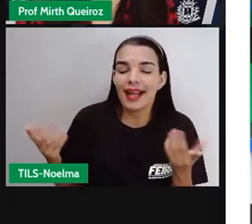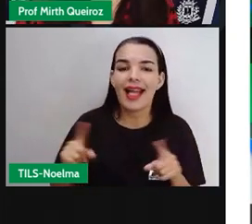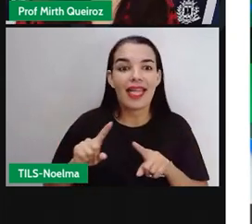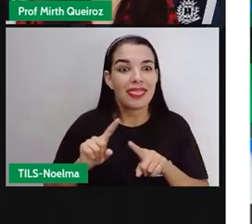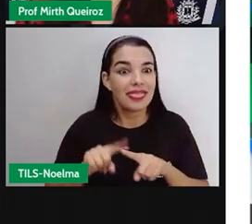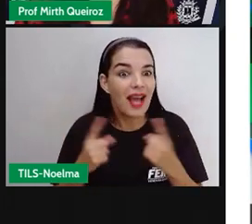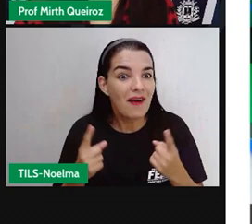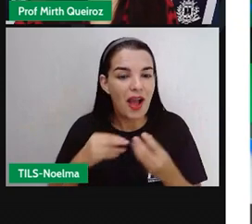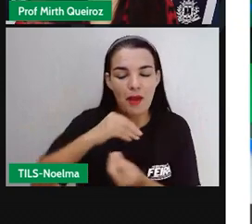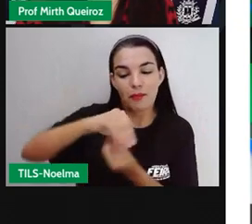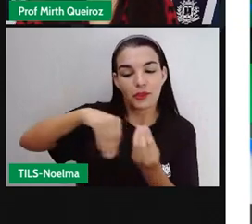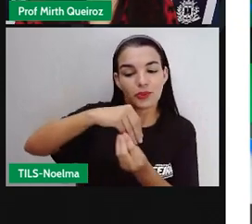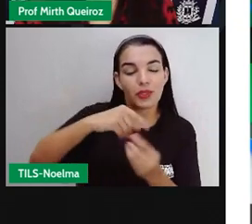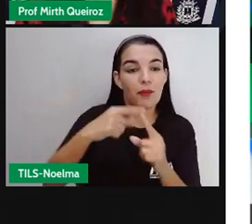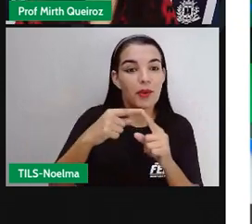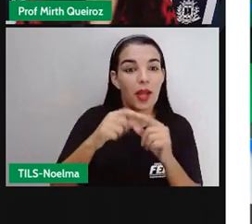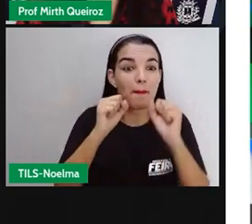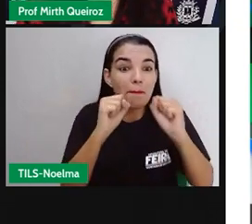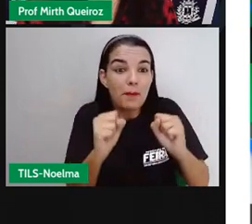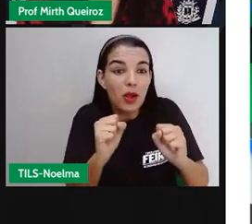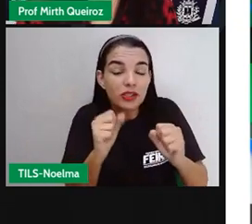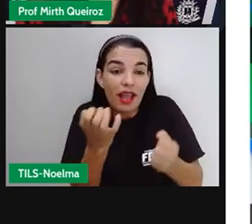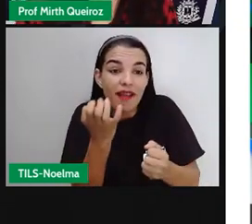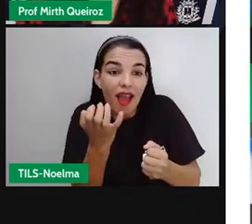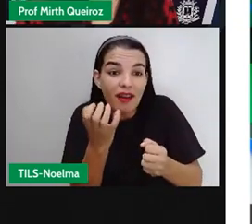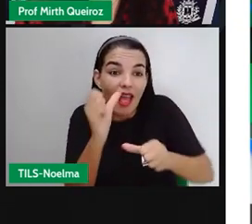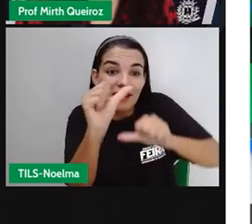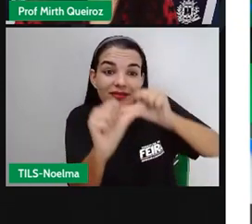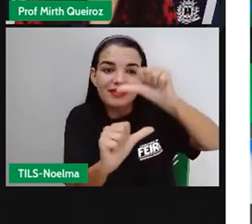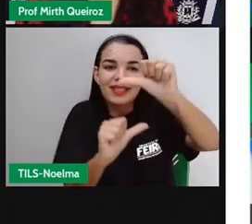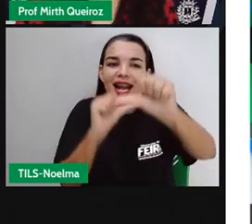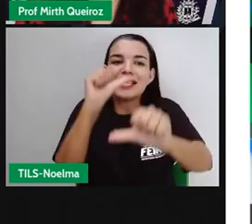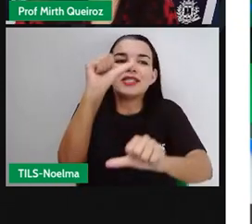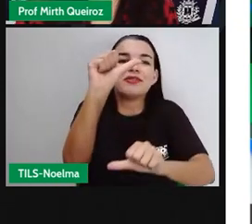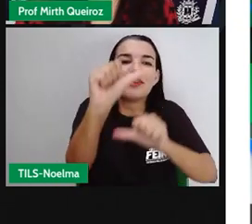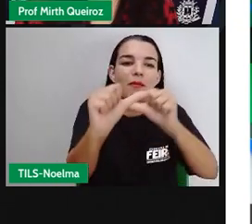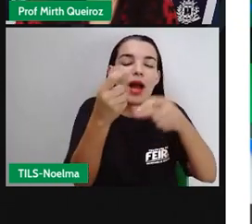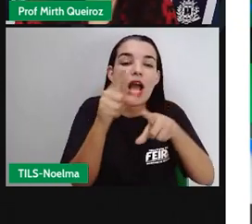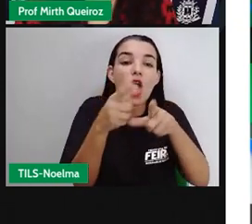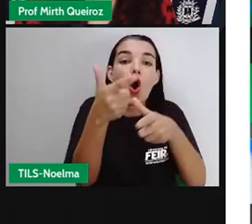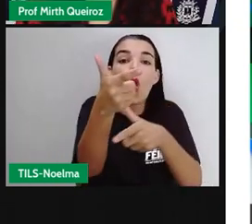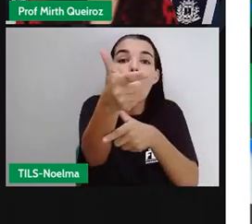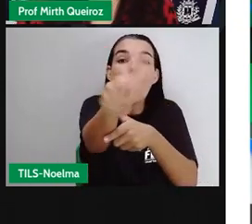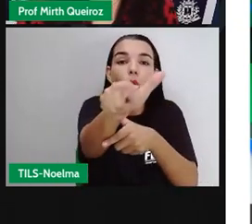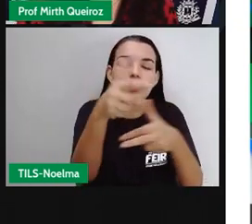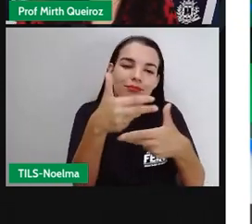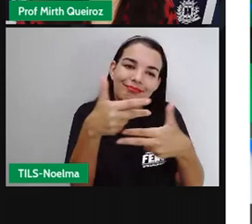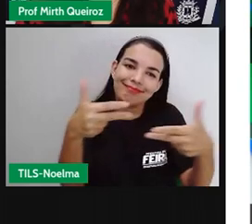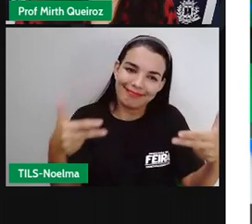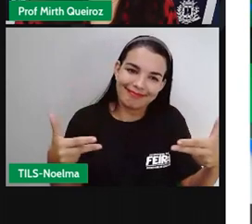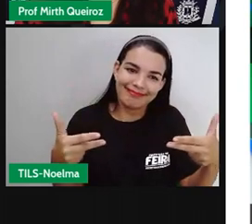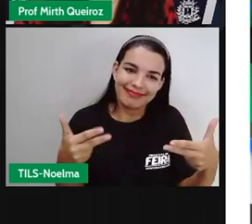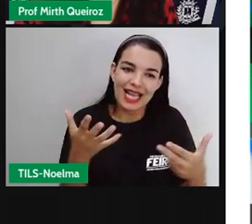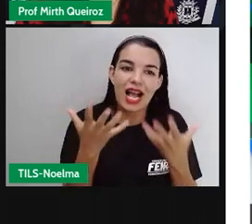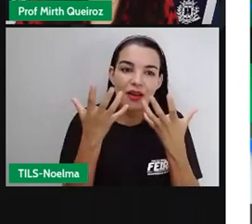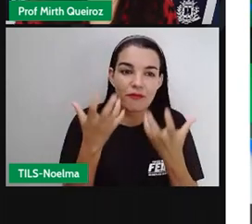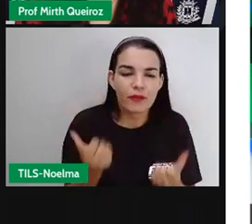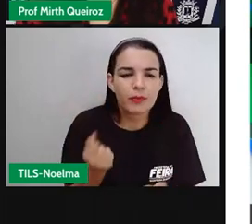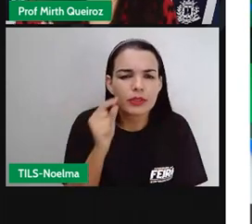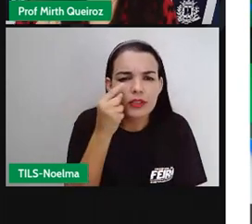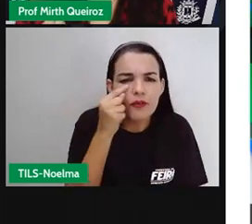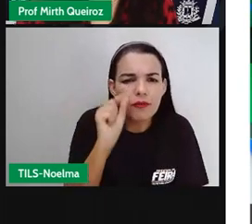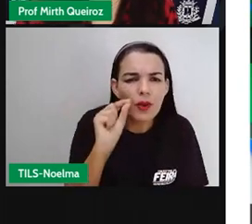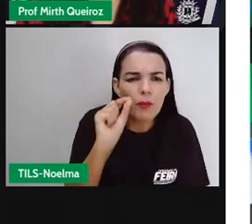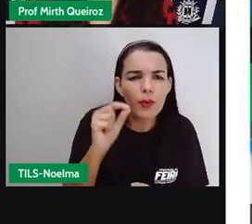essas substâncias em uma outra substância. E a gente vai falar um pouquinho sobre transformação, entendendo